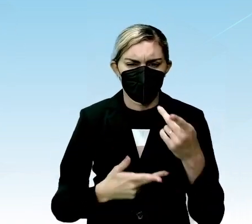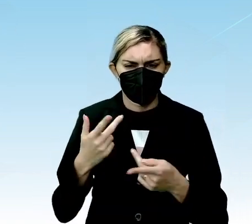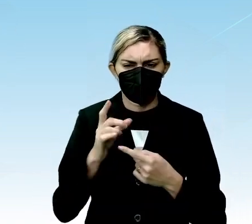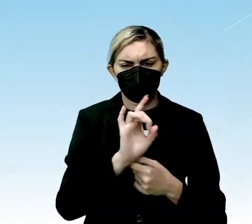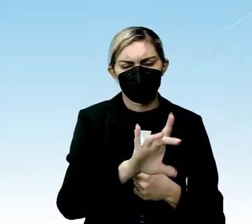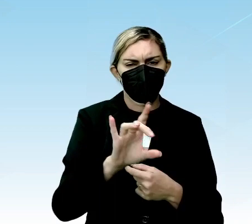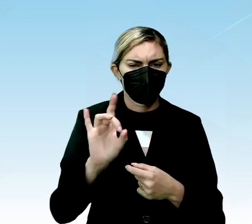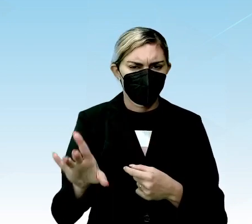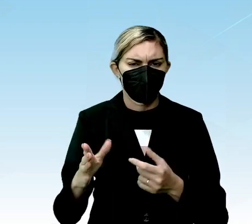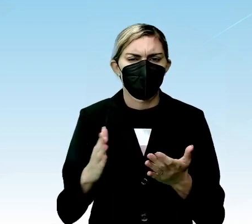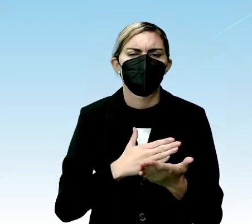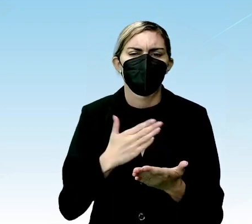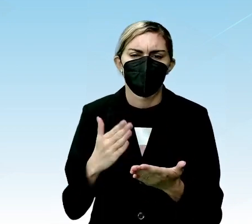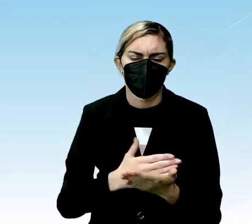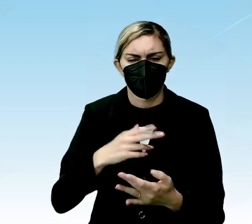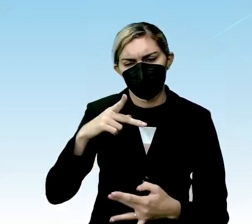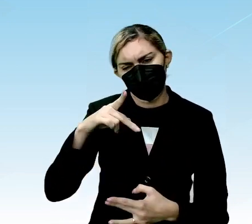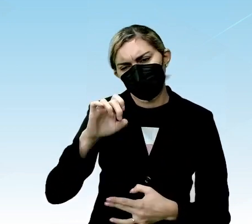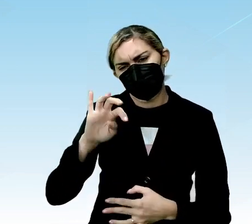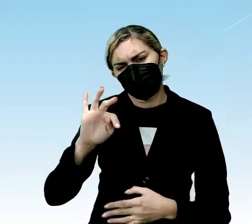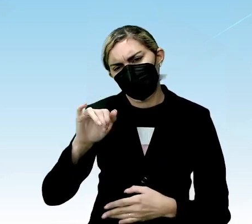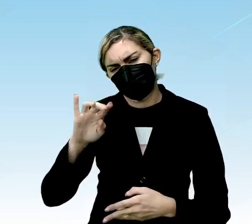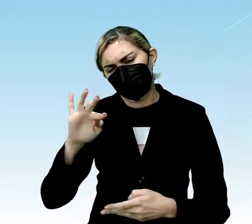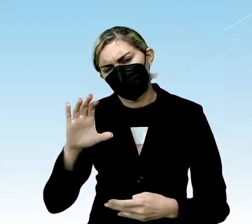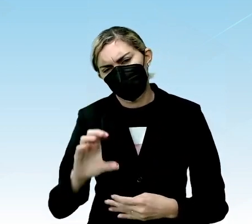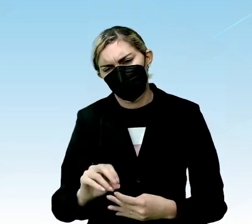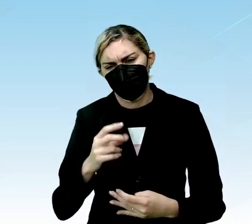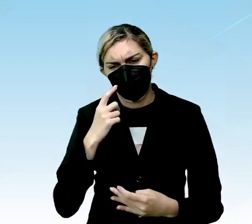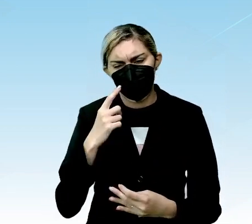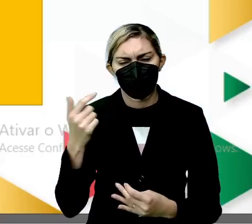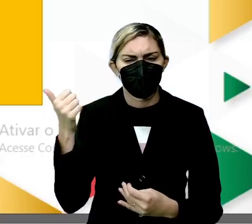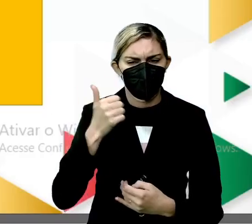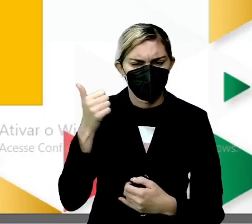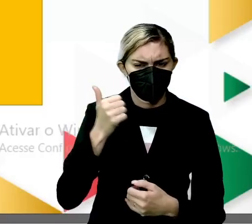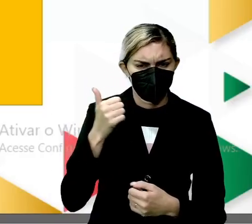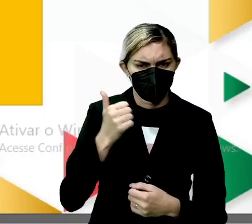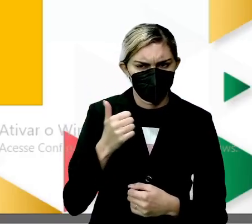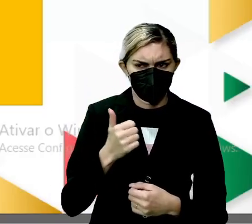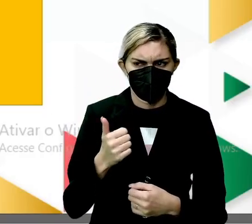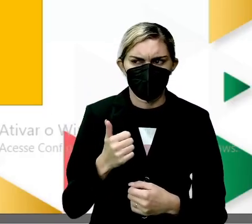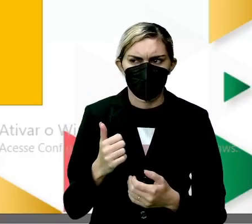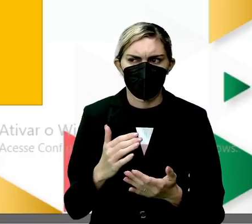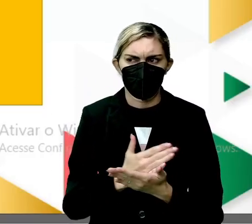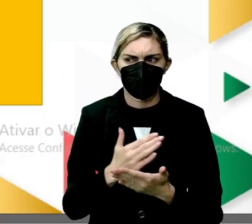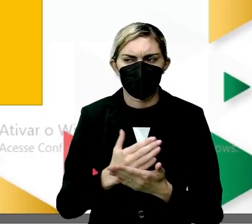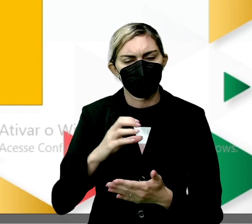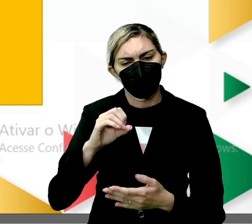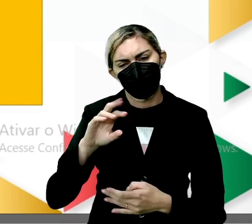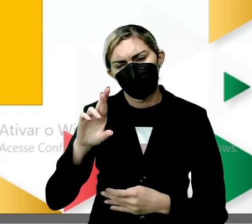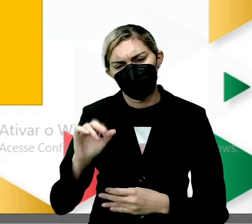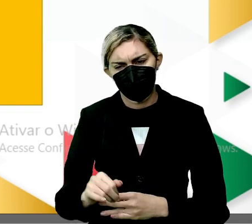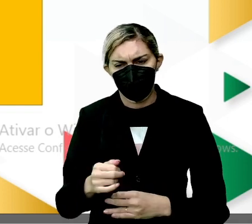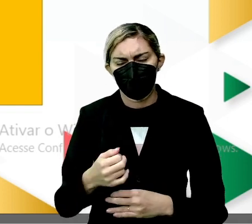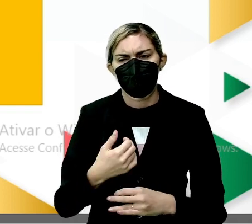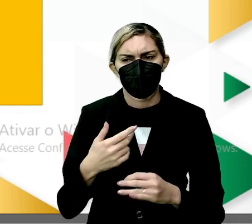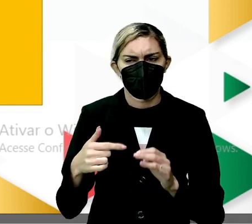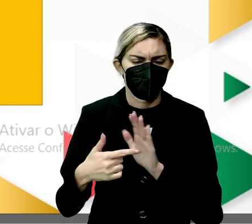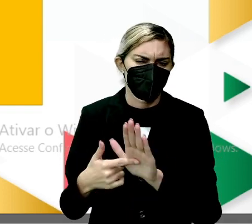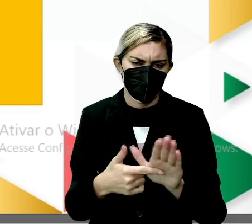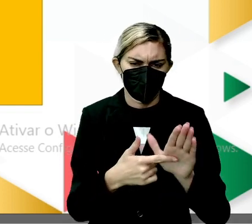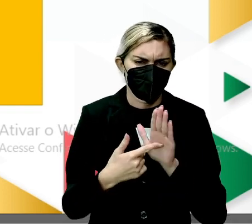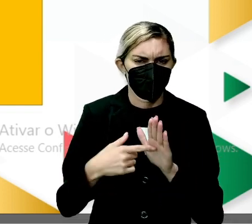um dos livros do Pentateuco. Então, veja só. Primeiro, o Livro dos Espíritos, a obra em que se estabelecem